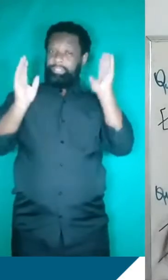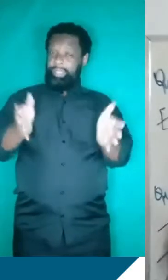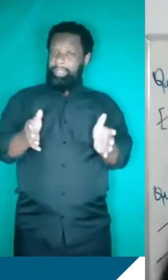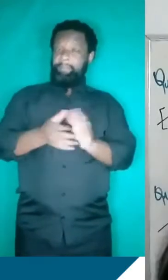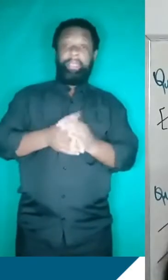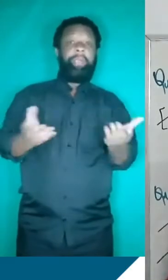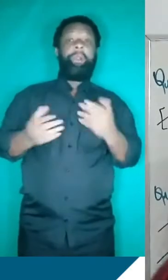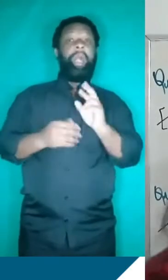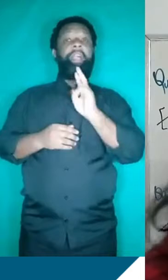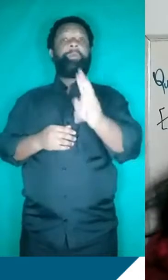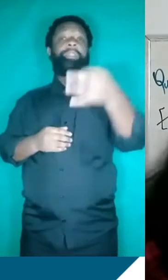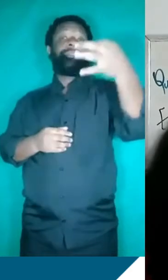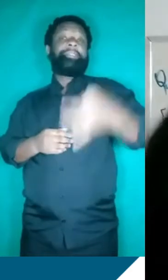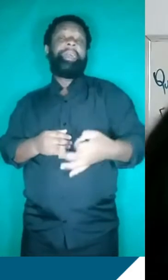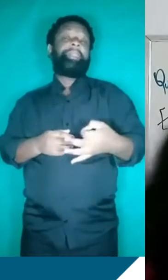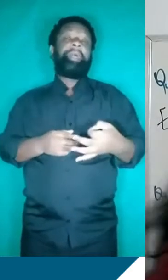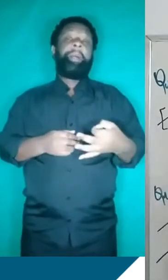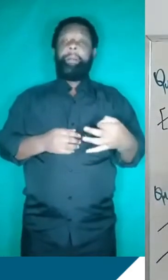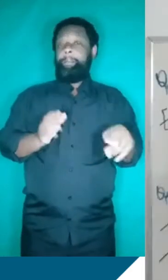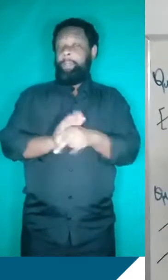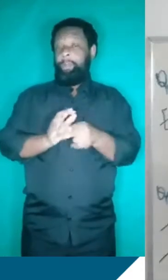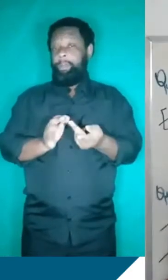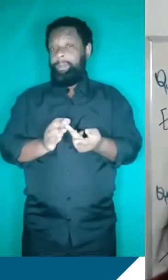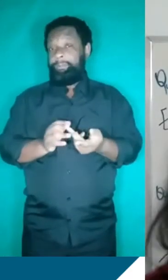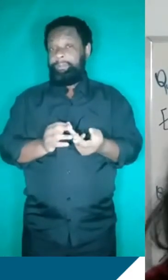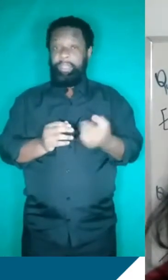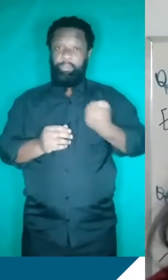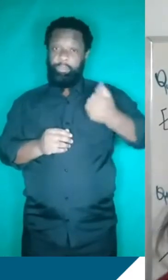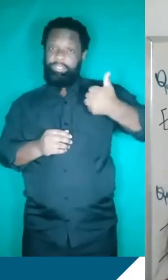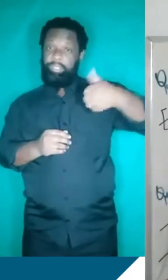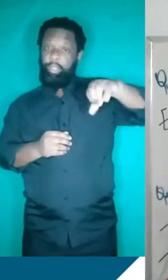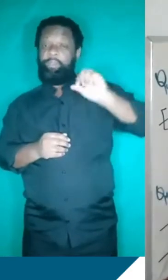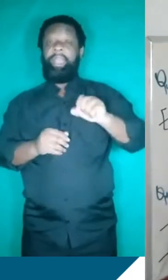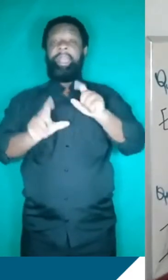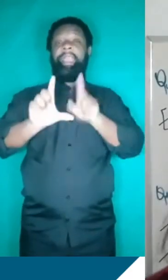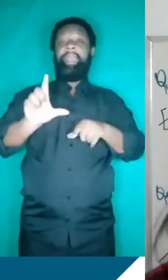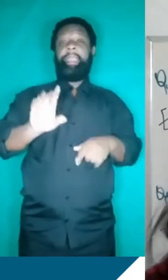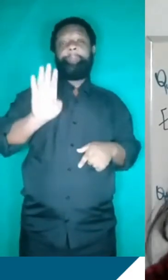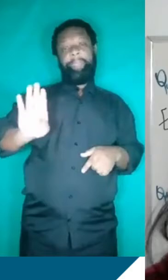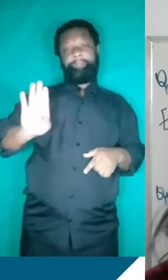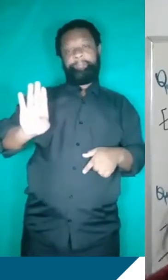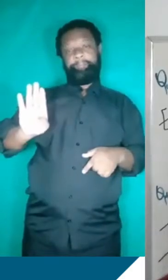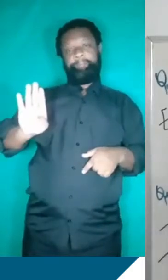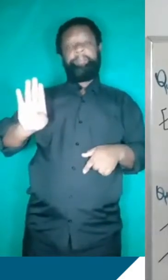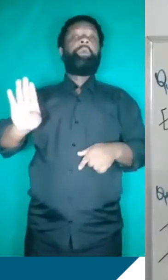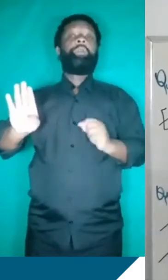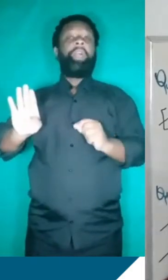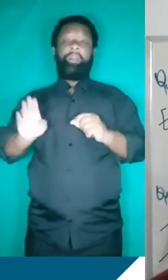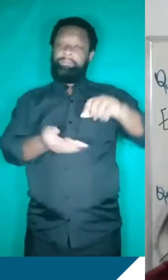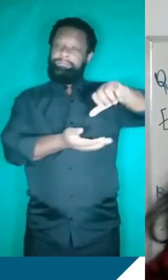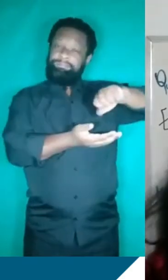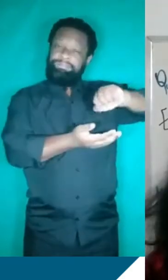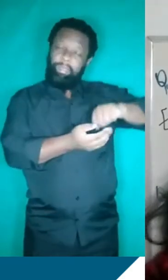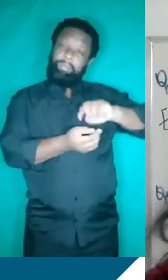sabendo disso, a resposta correta para a 19 seria a letra B. Né?